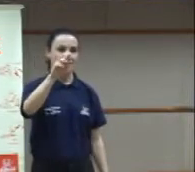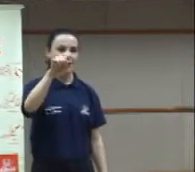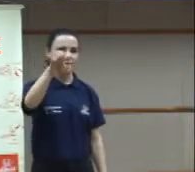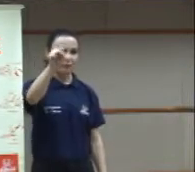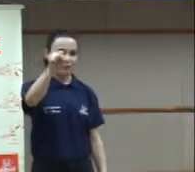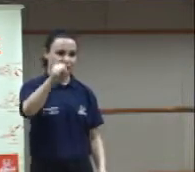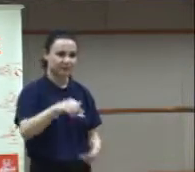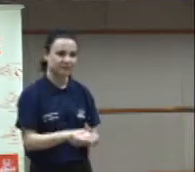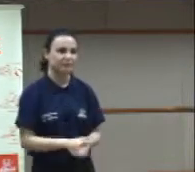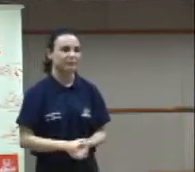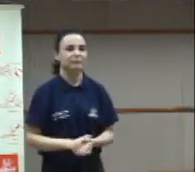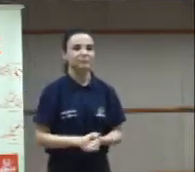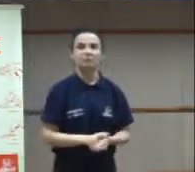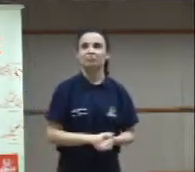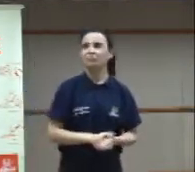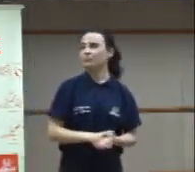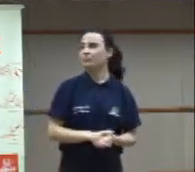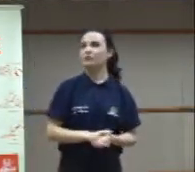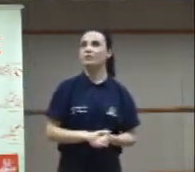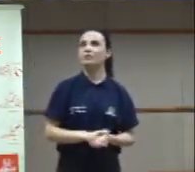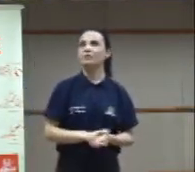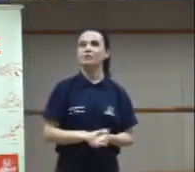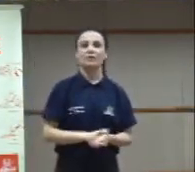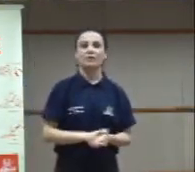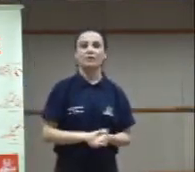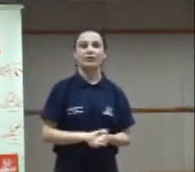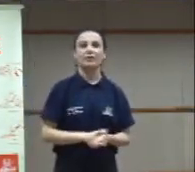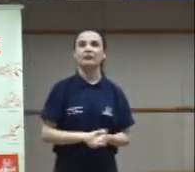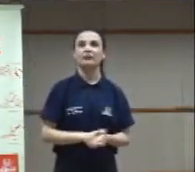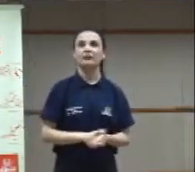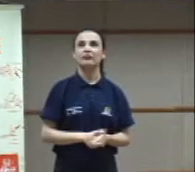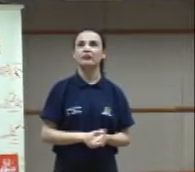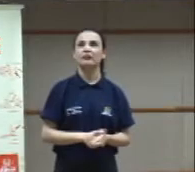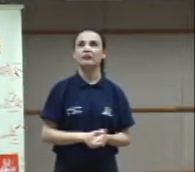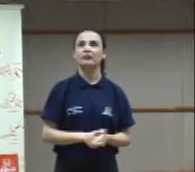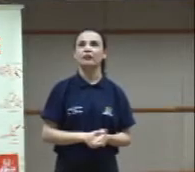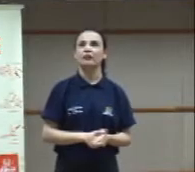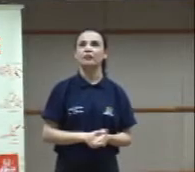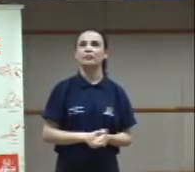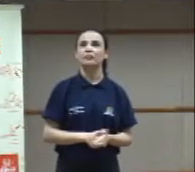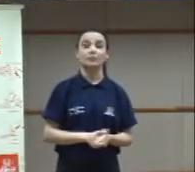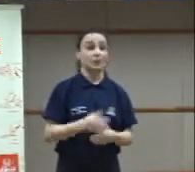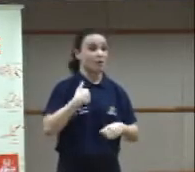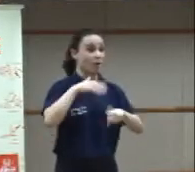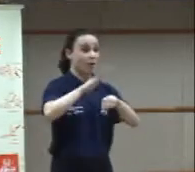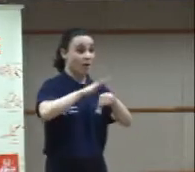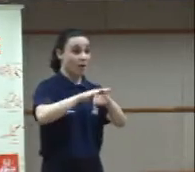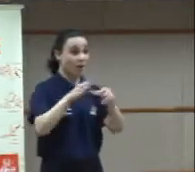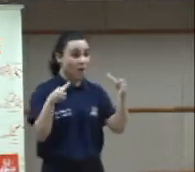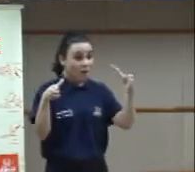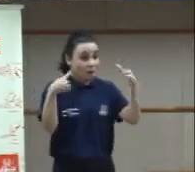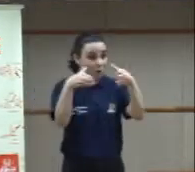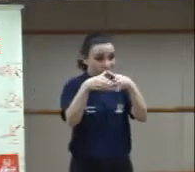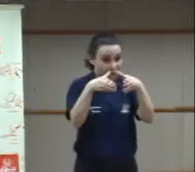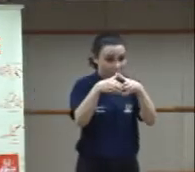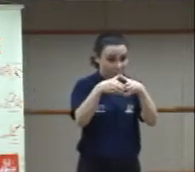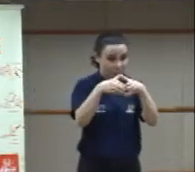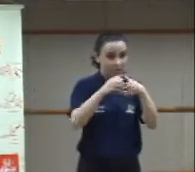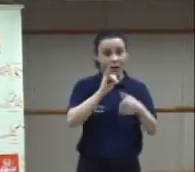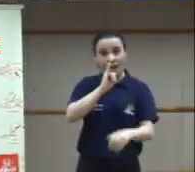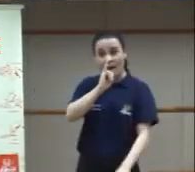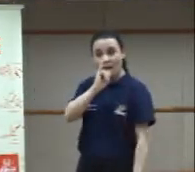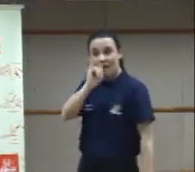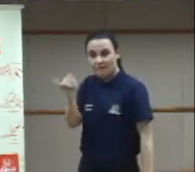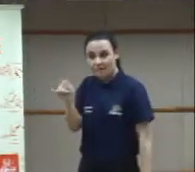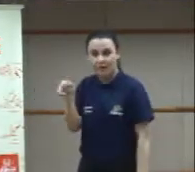surda? Aquilo que eu coloquei primeiramente, eu vou informar ao professor. O professor raramente conhece alguma coisa. Um